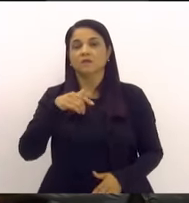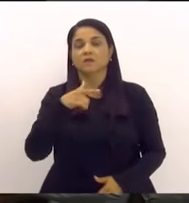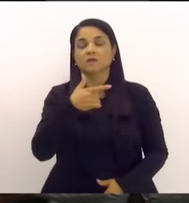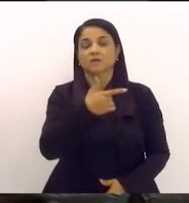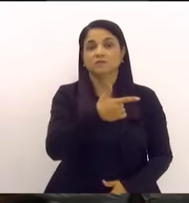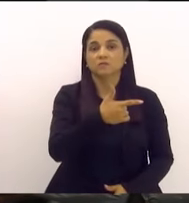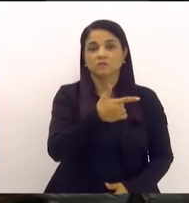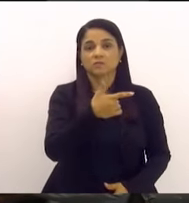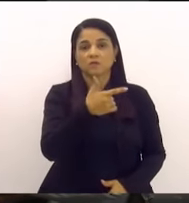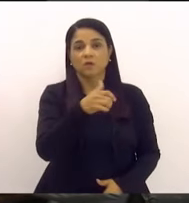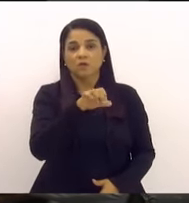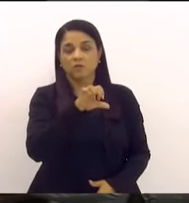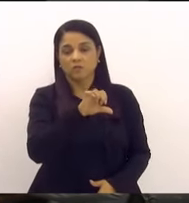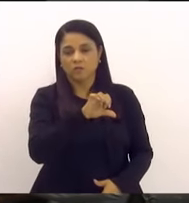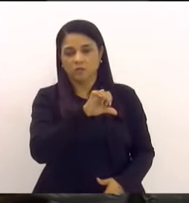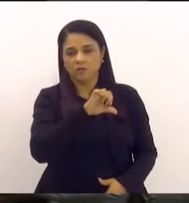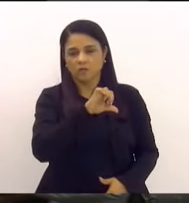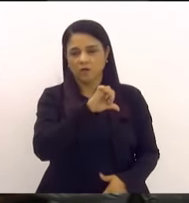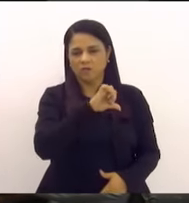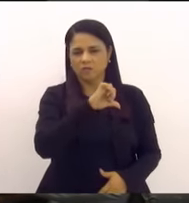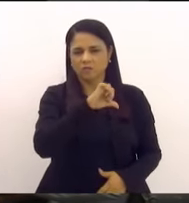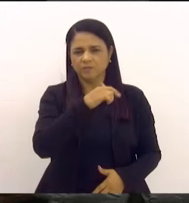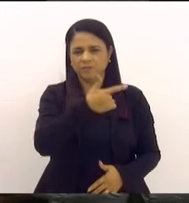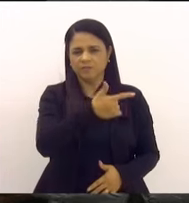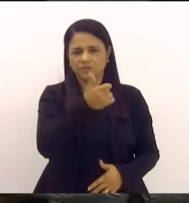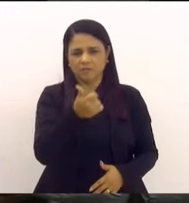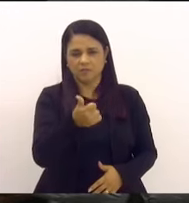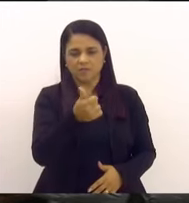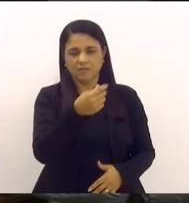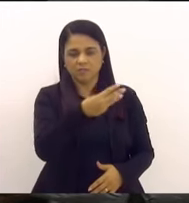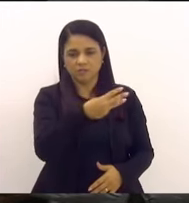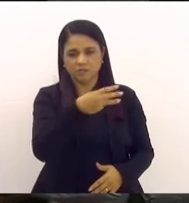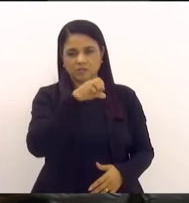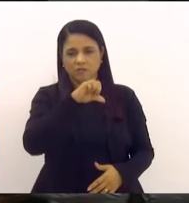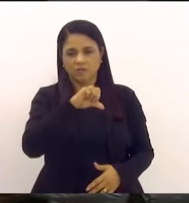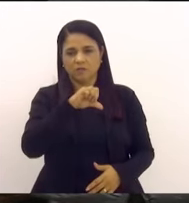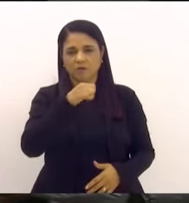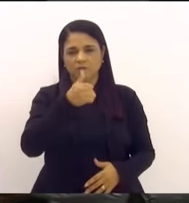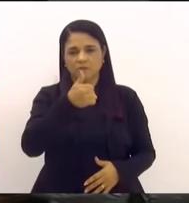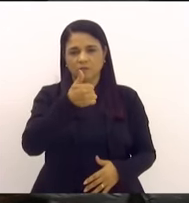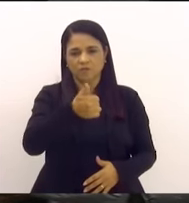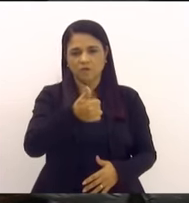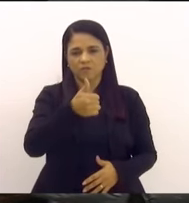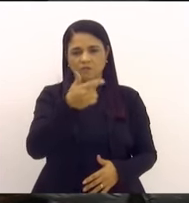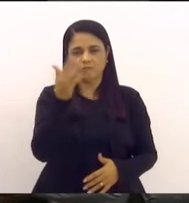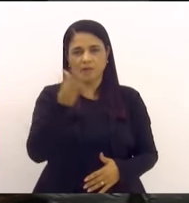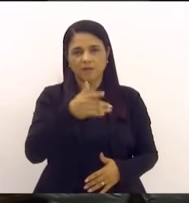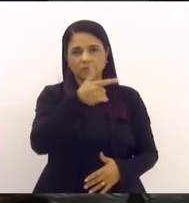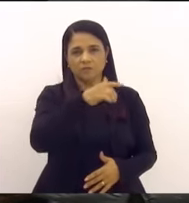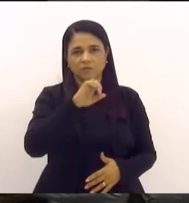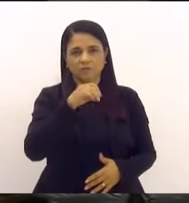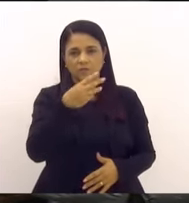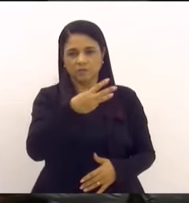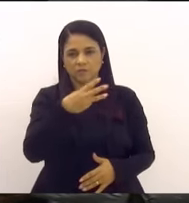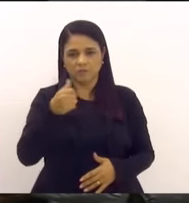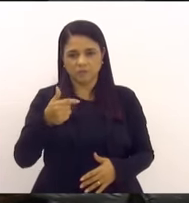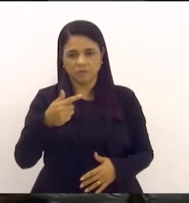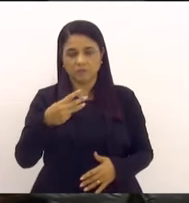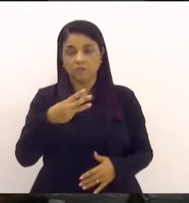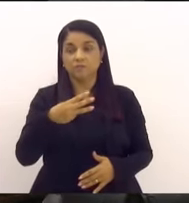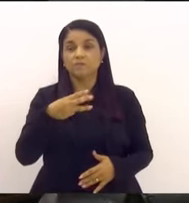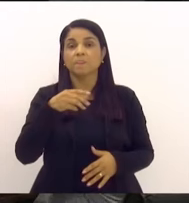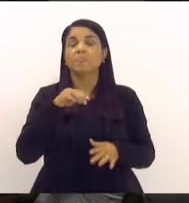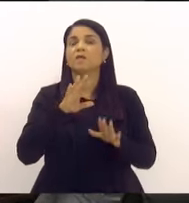2391/2023, a pergunta que eu me fiz ao ler o projeto de lei foi exatamente para quê, com qual